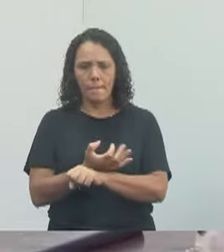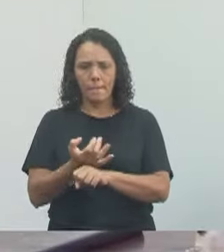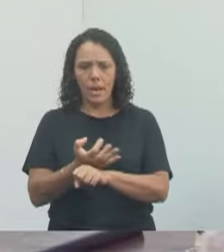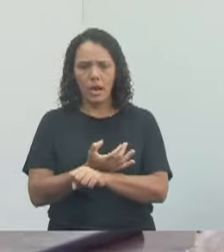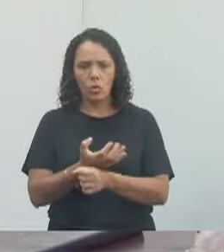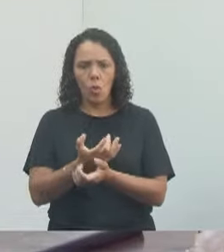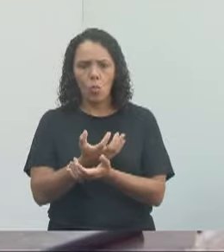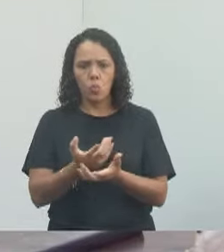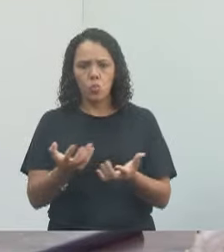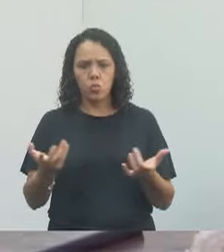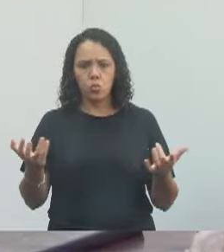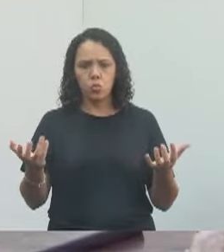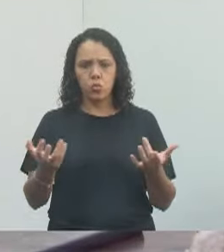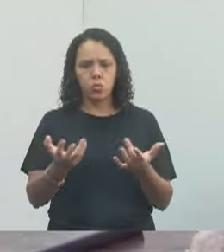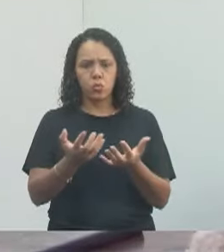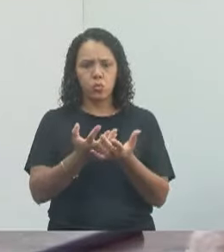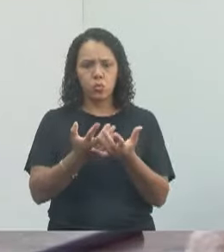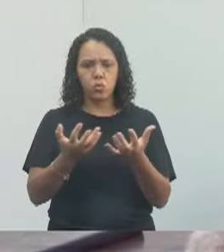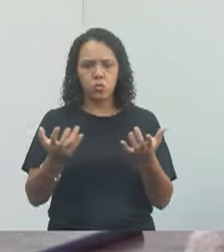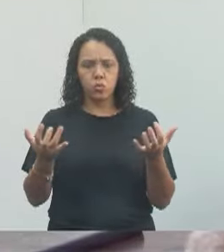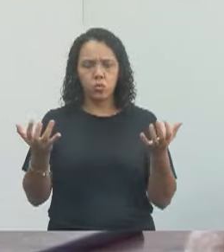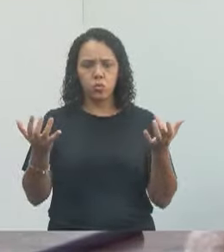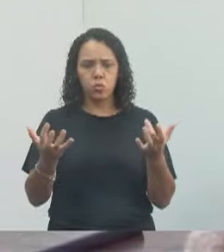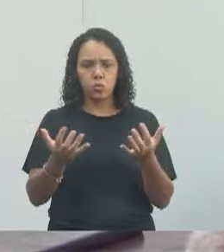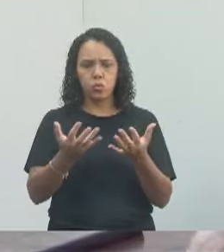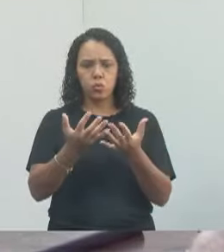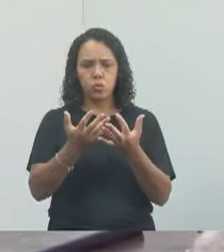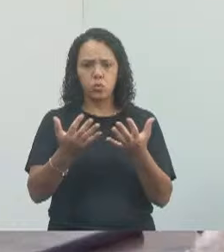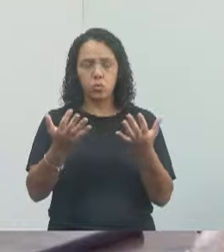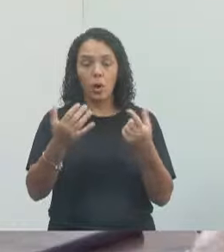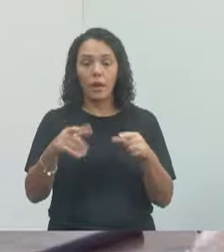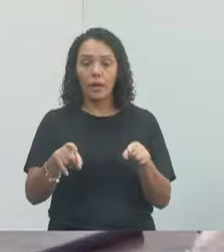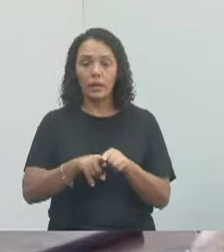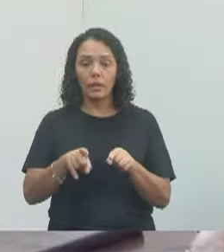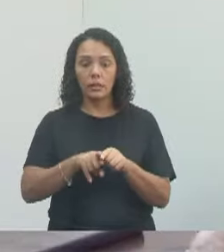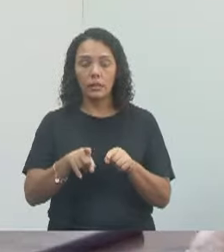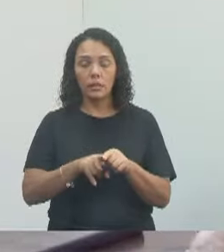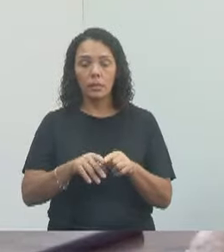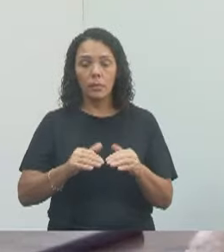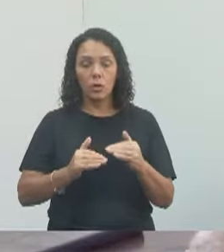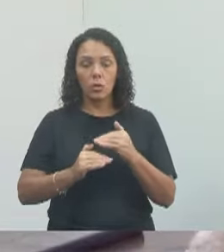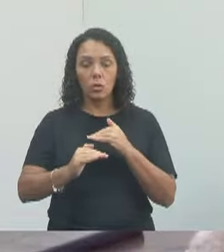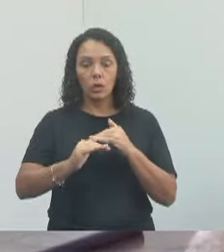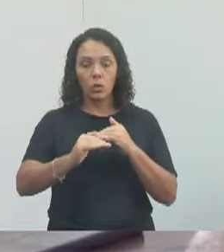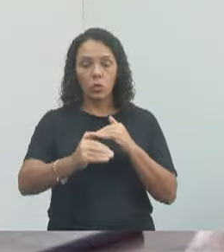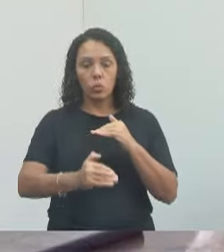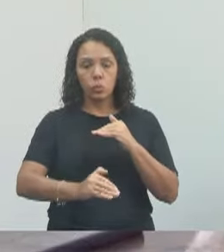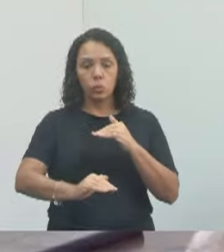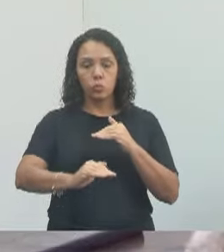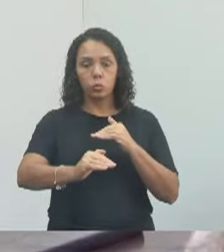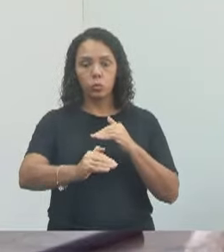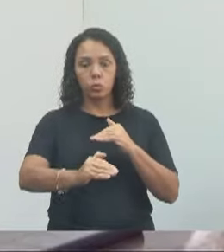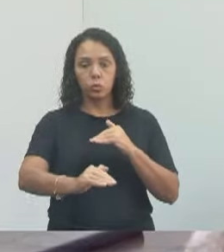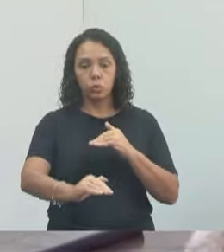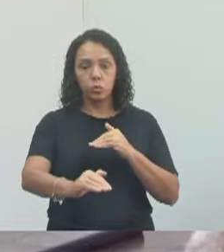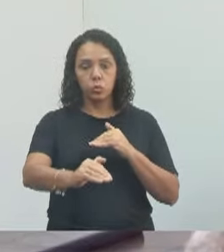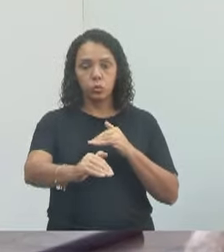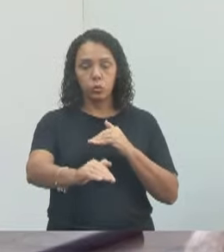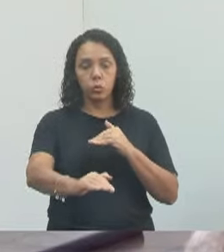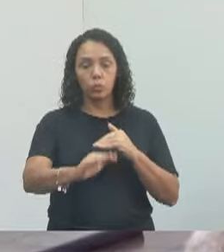existe ali né vários ondulações no solo e uma situação precária